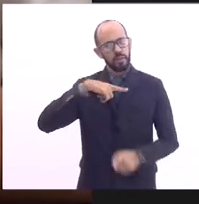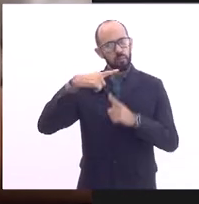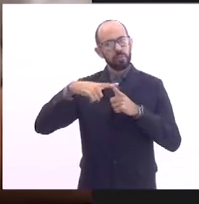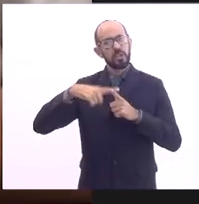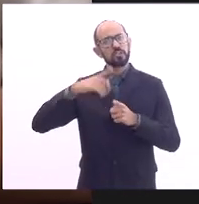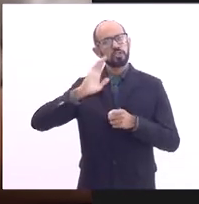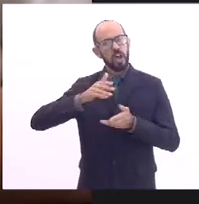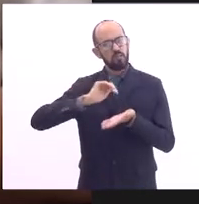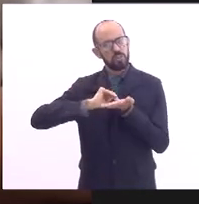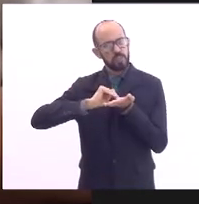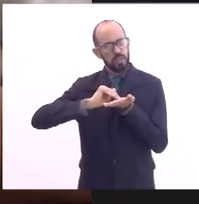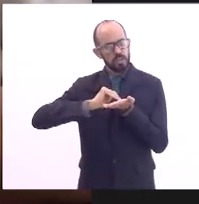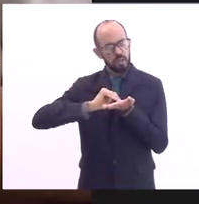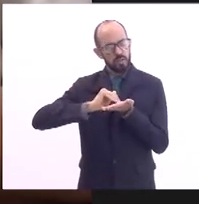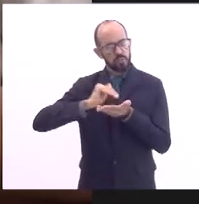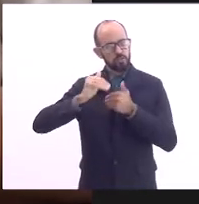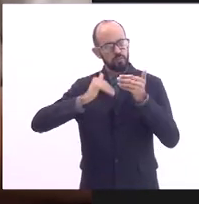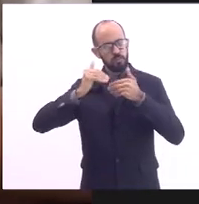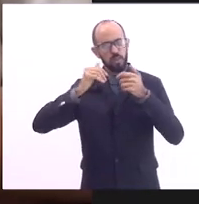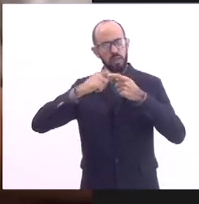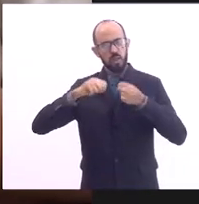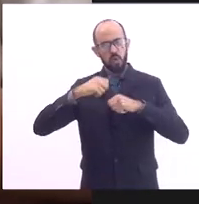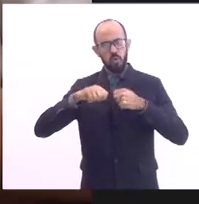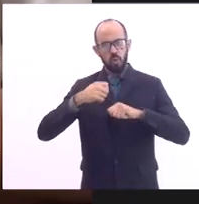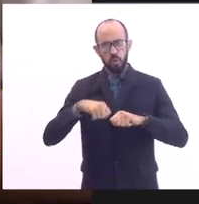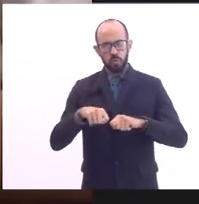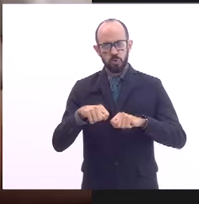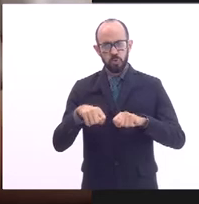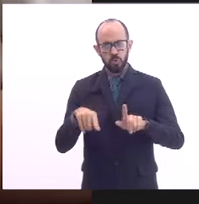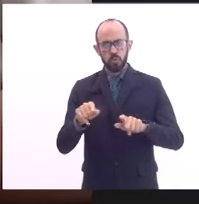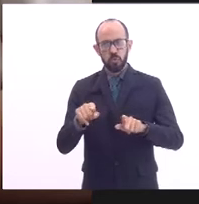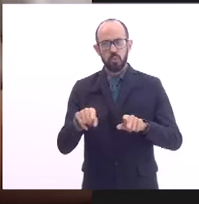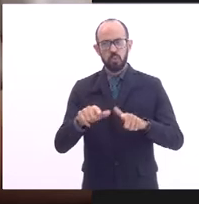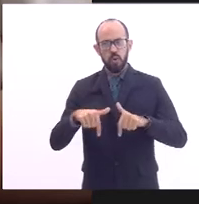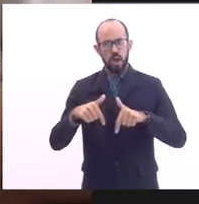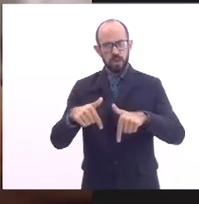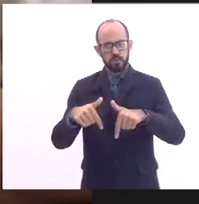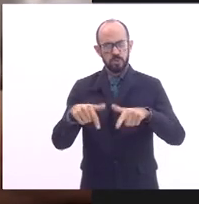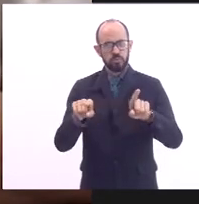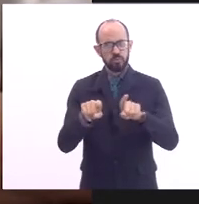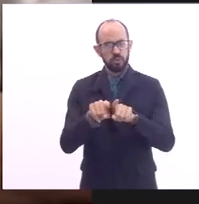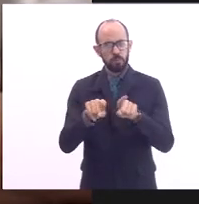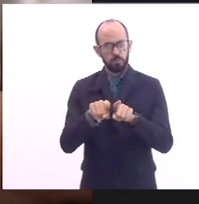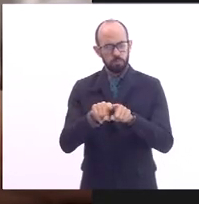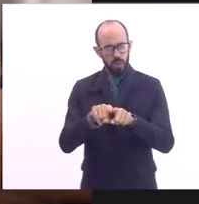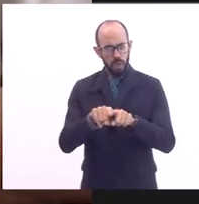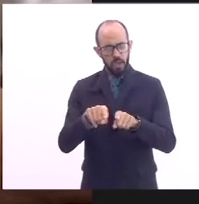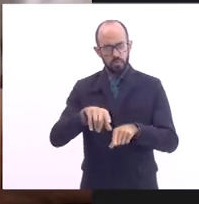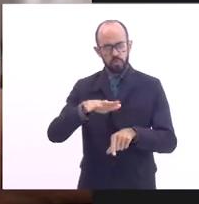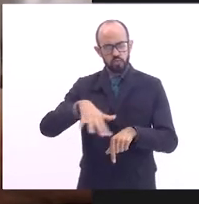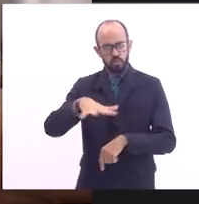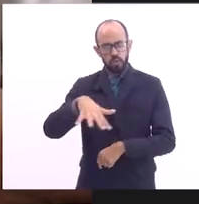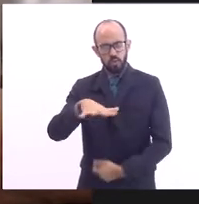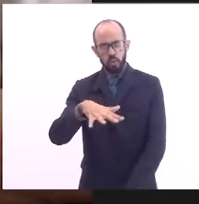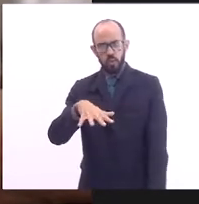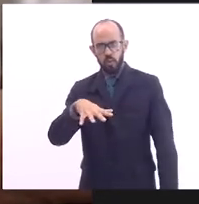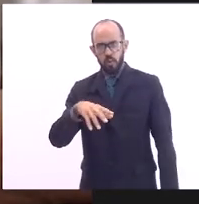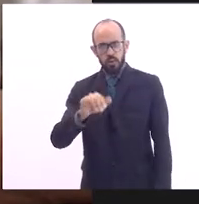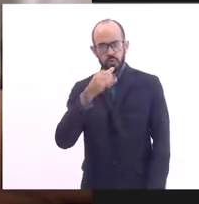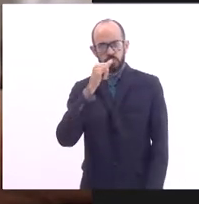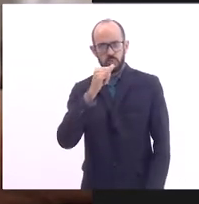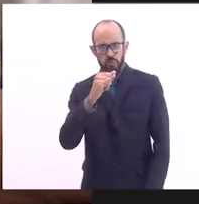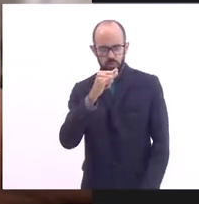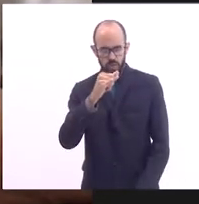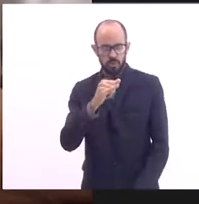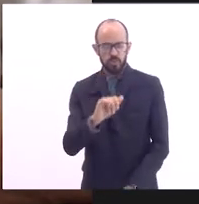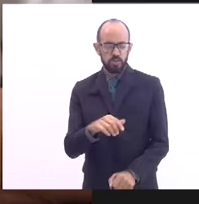de Desenvolvimento Econômico, uma grande atuação nessa parte, da parte